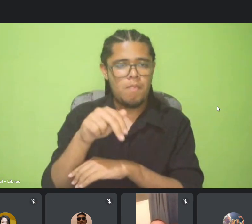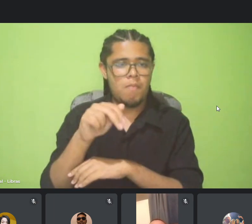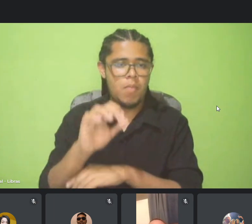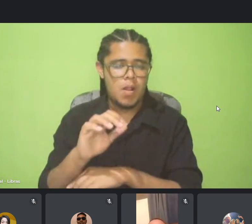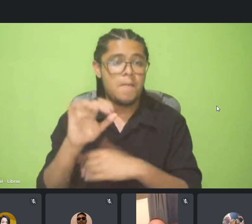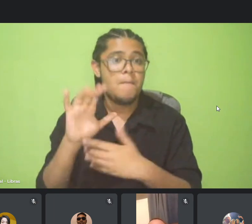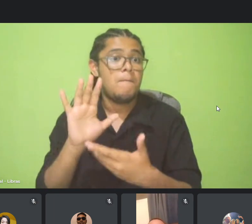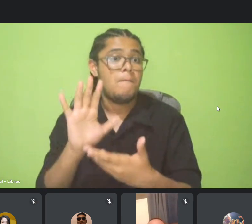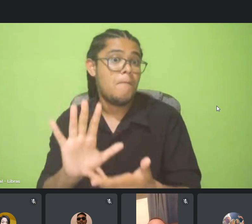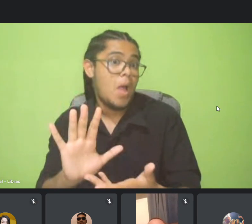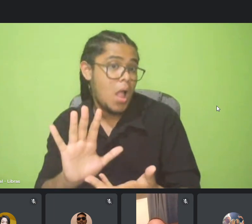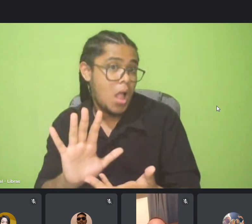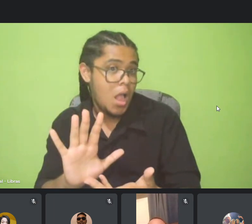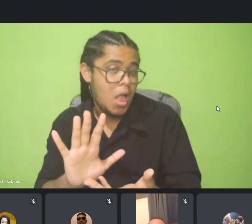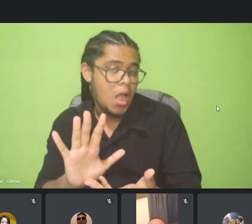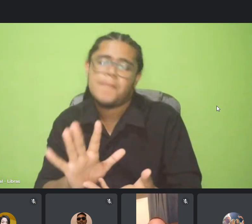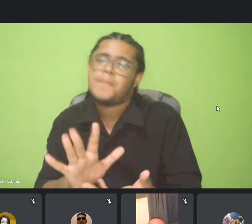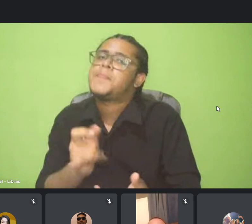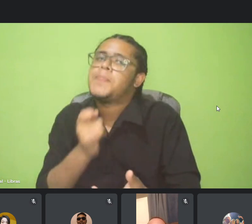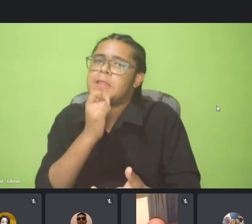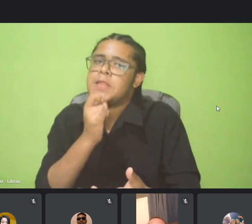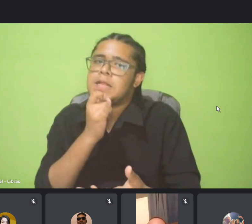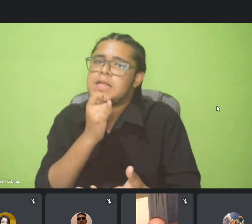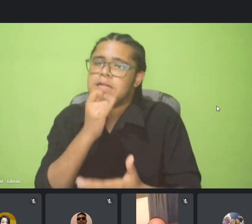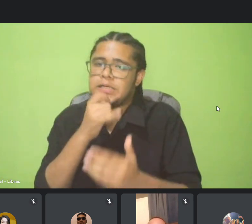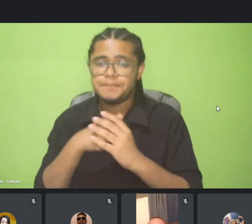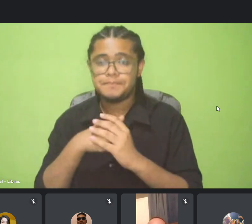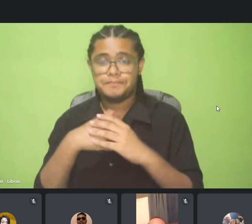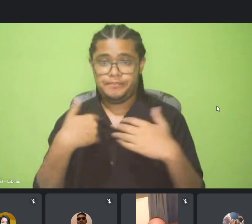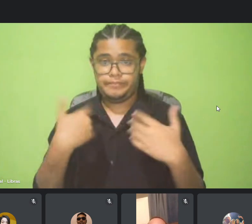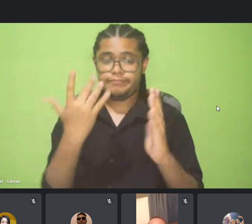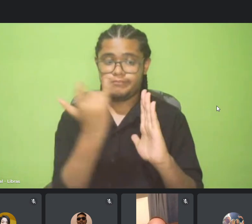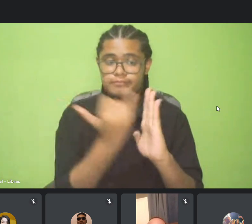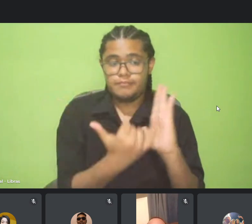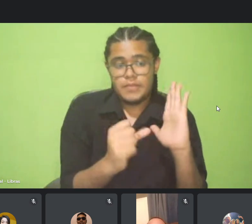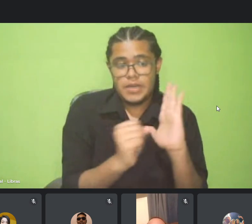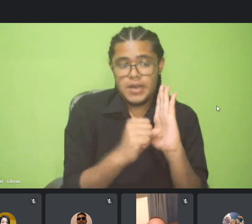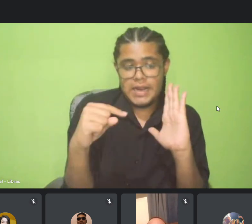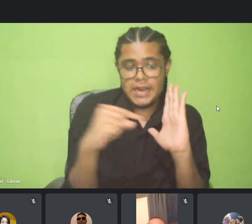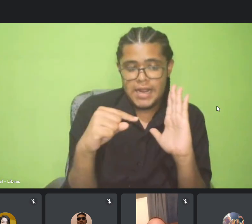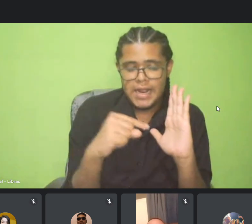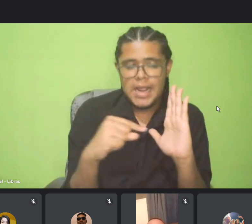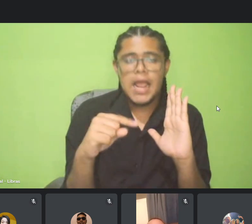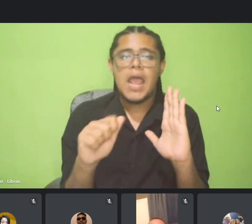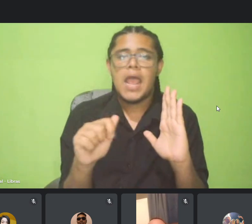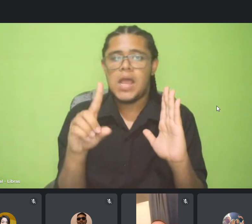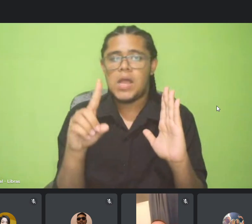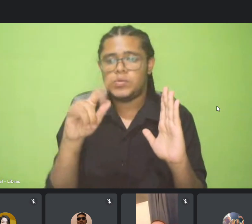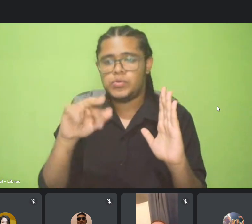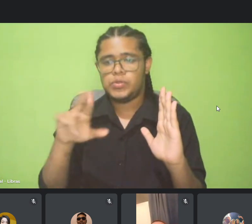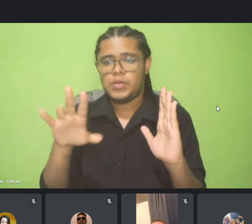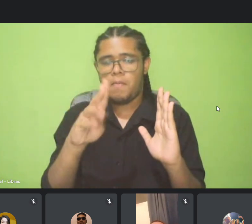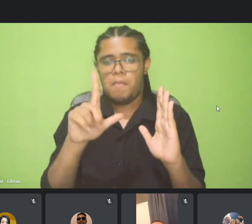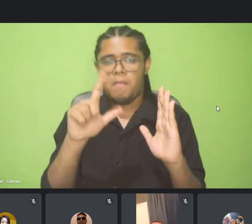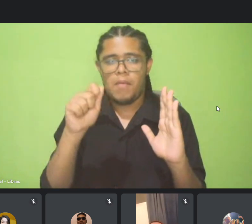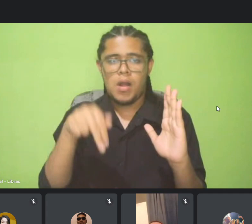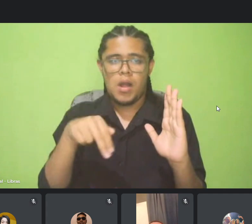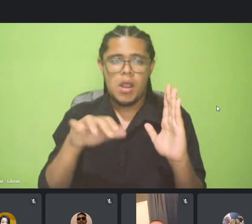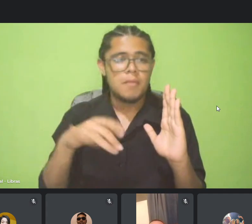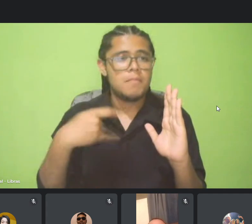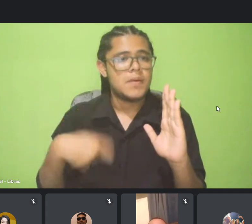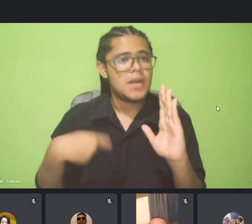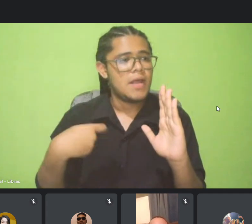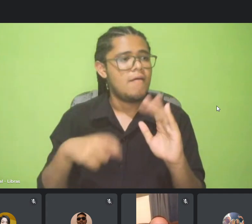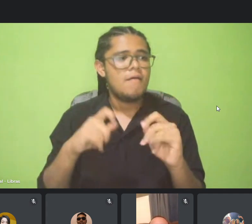exemplo, para a Aldi Blanc, para se inscrever, tu já tinha que ter todas as certidões, certidão negativa do